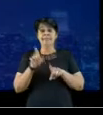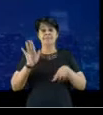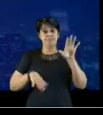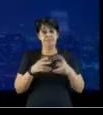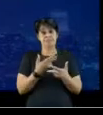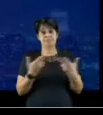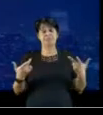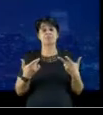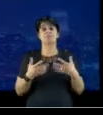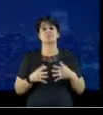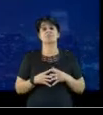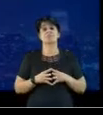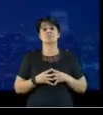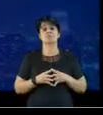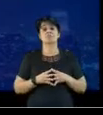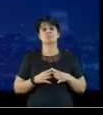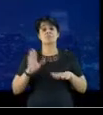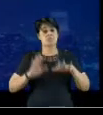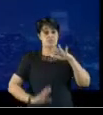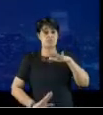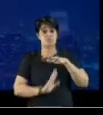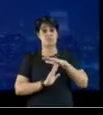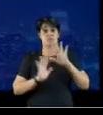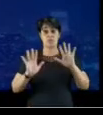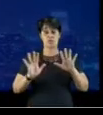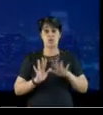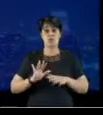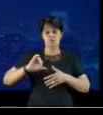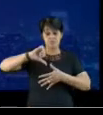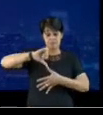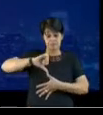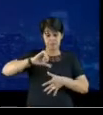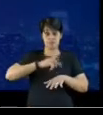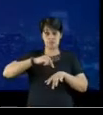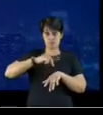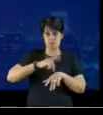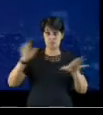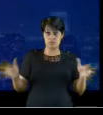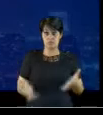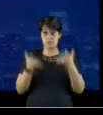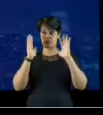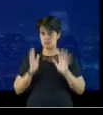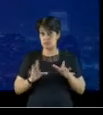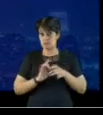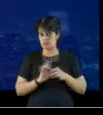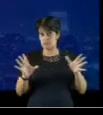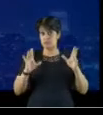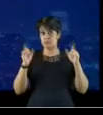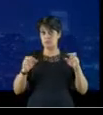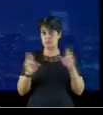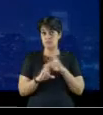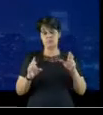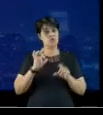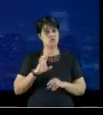ainda é limitada. O único país latino-americano que já promoveu a outorga de faixas milimétricas foi o